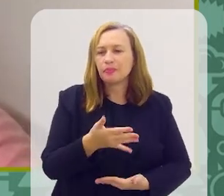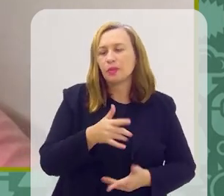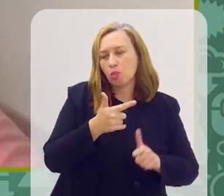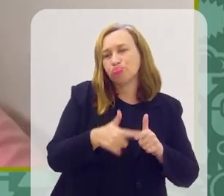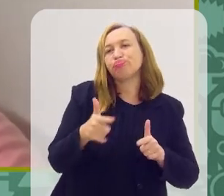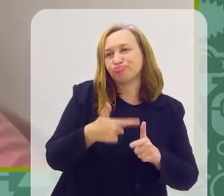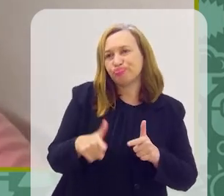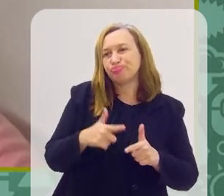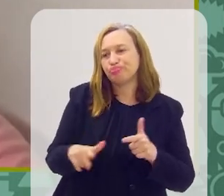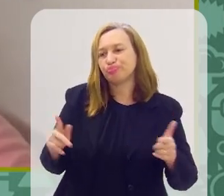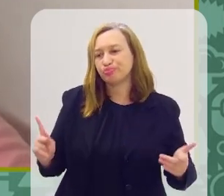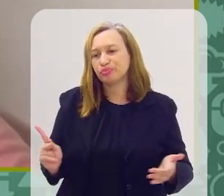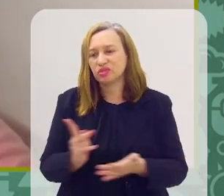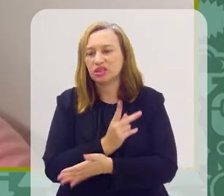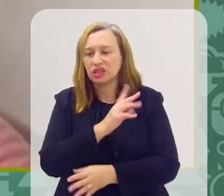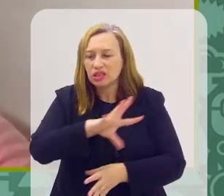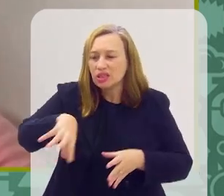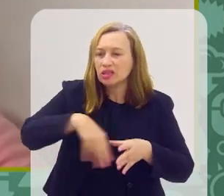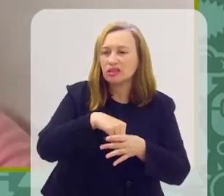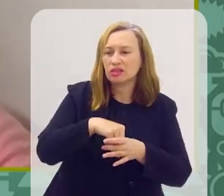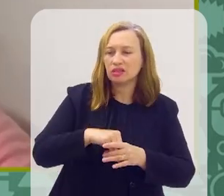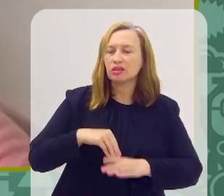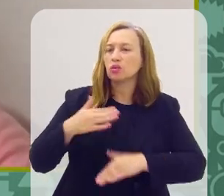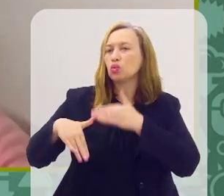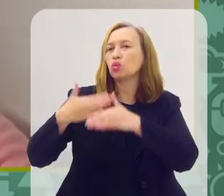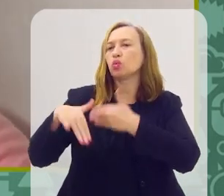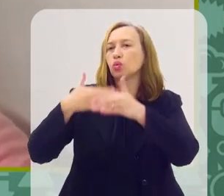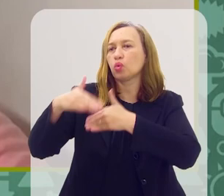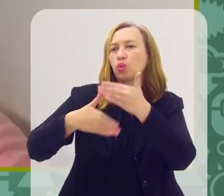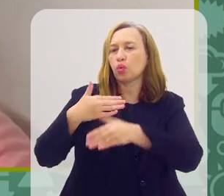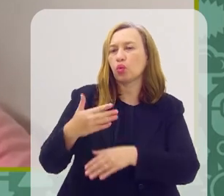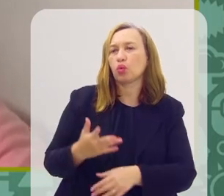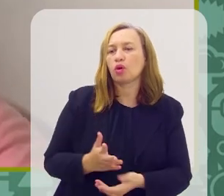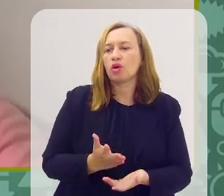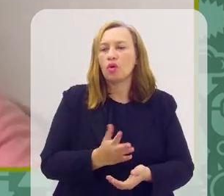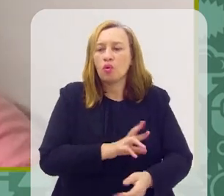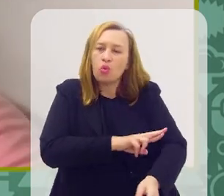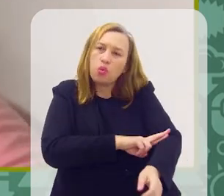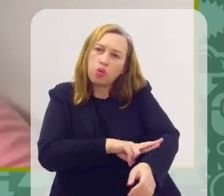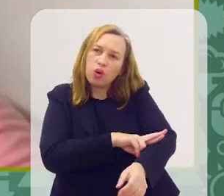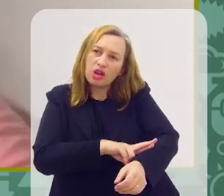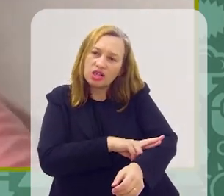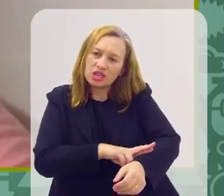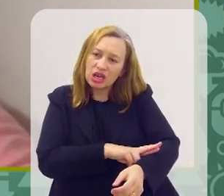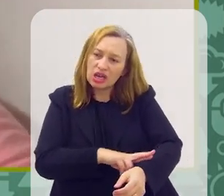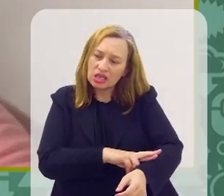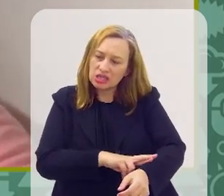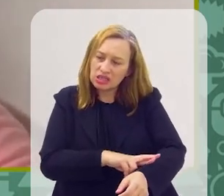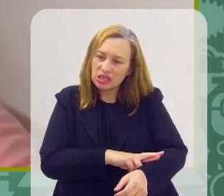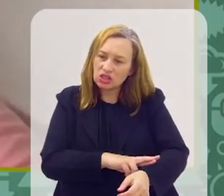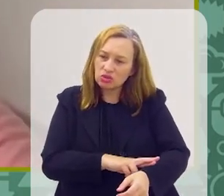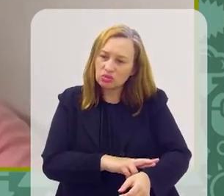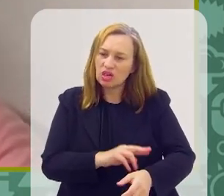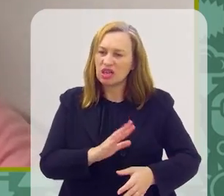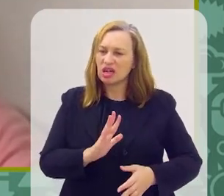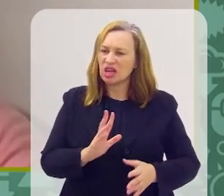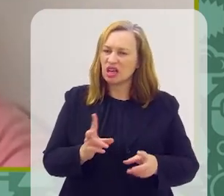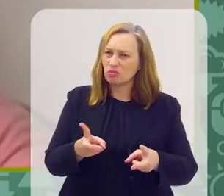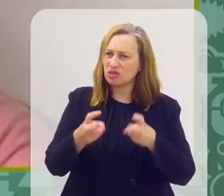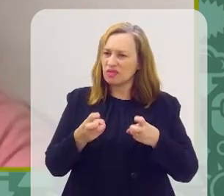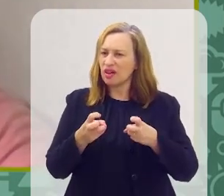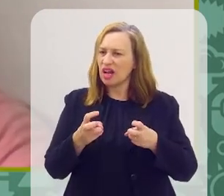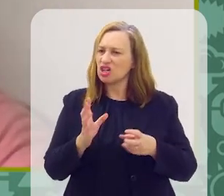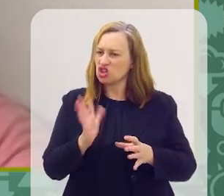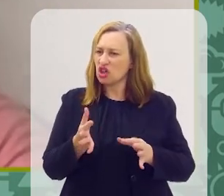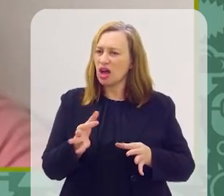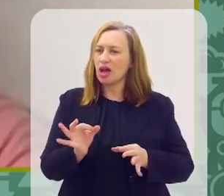os atravessamentos que possam ocorrer dentro da sua, desse seu desenvolvimento. Quando o racismo, por acaso, vir a aparecer, ela já está